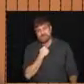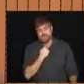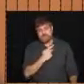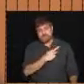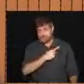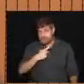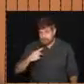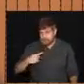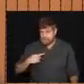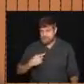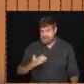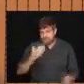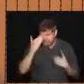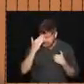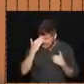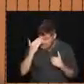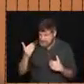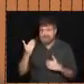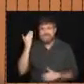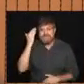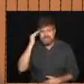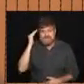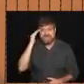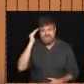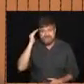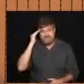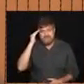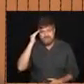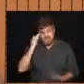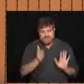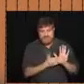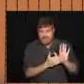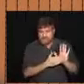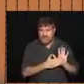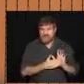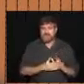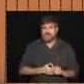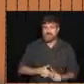pastores da nossa cidade que foram compreensivos, né? Alguns que fizeram até